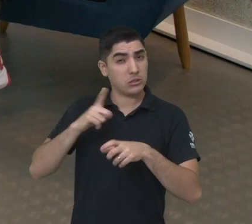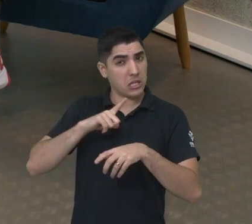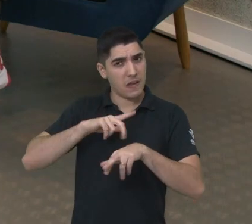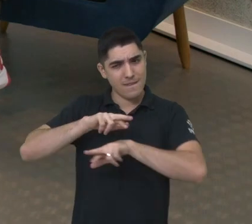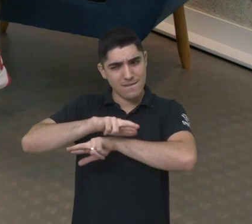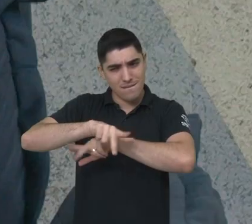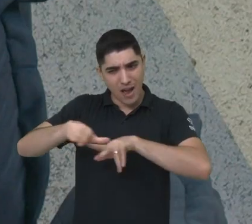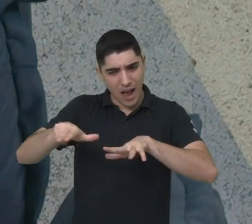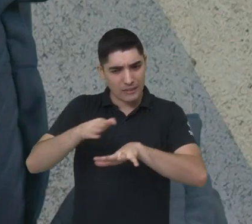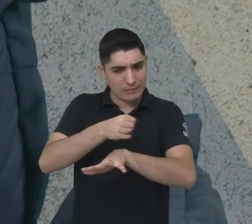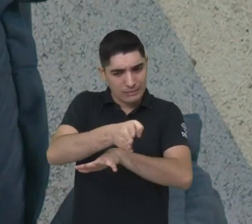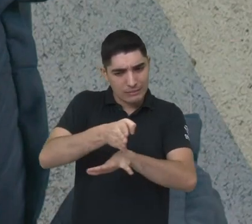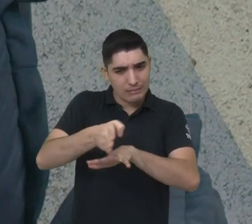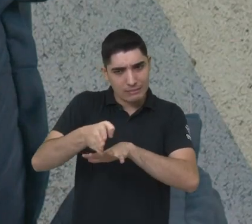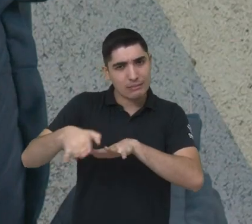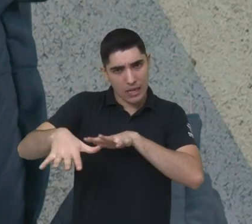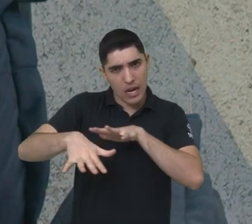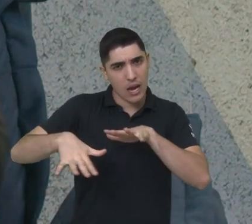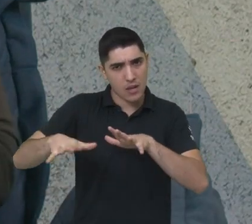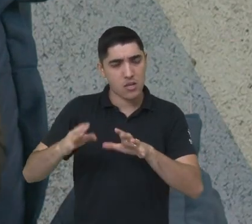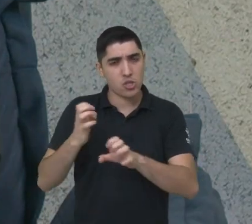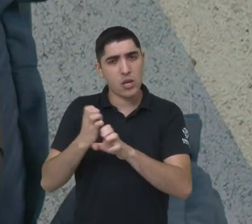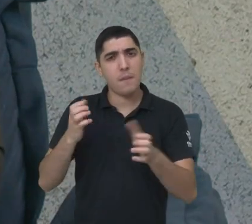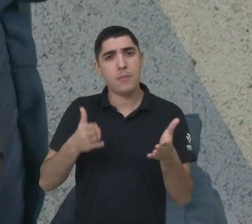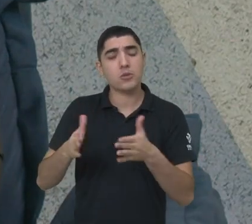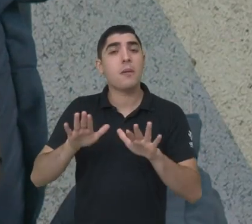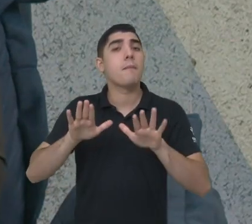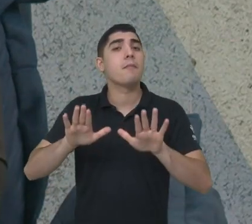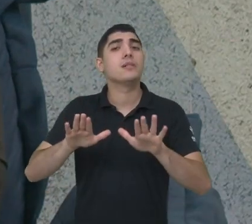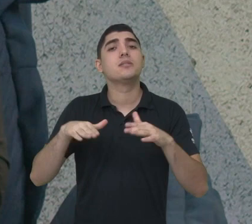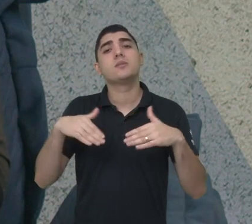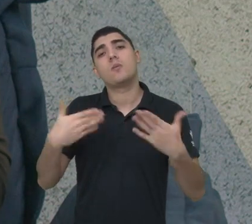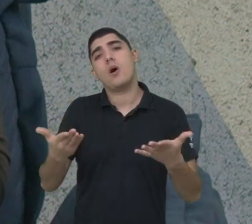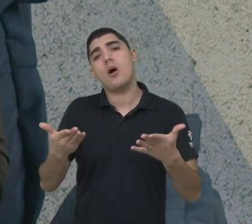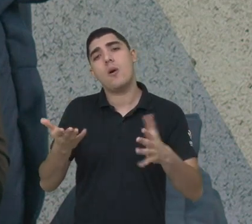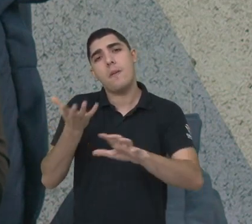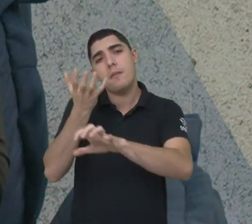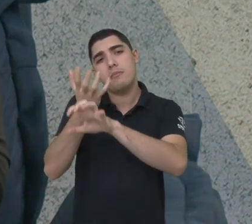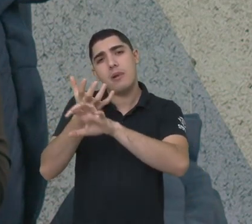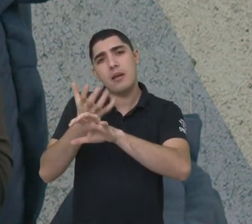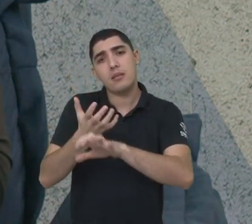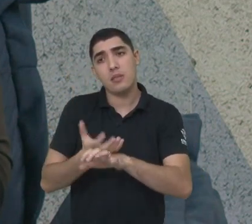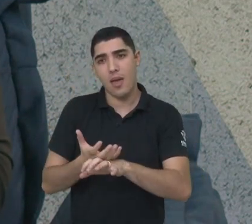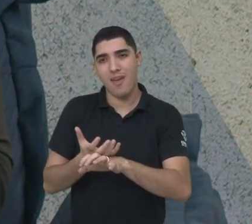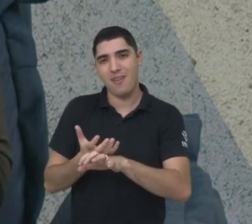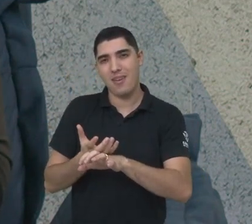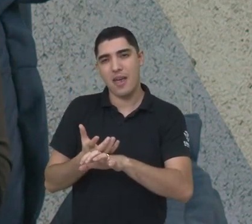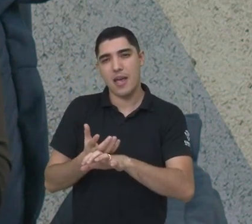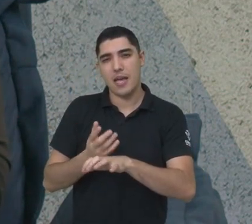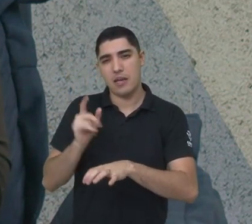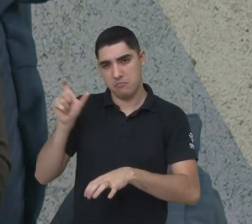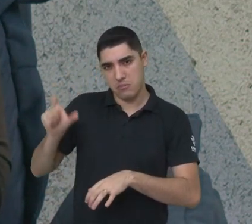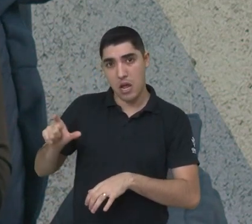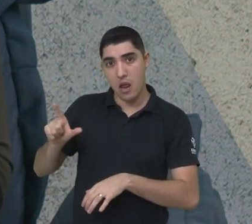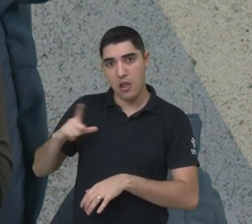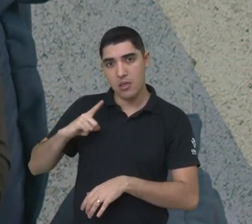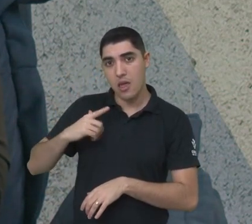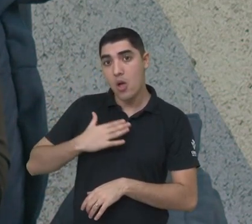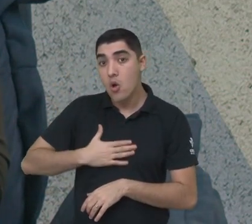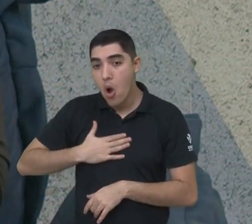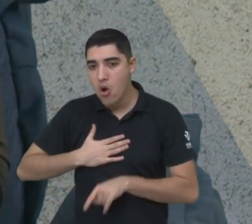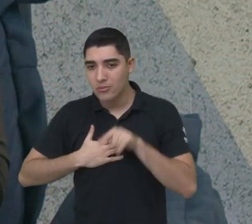bastante amplo essa área da engenharia de produção. Quais são as disciplinas que a pessoa que escolhe, opta,